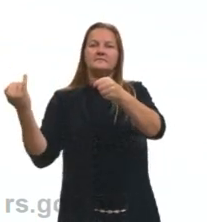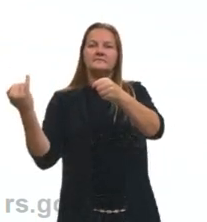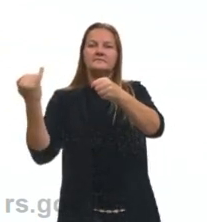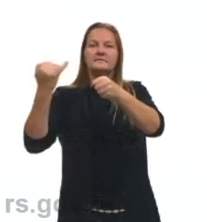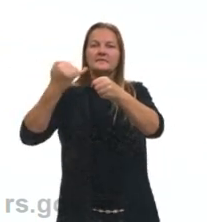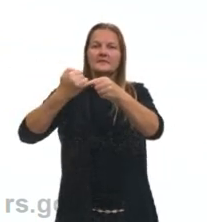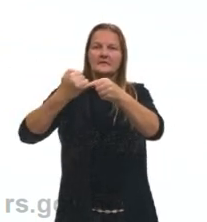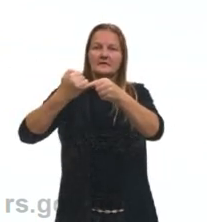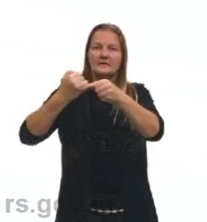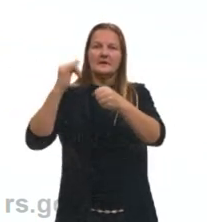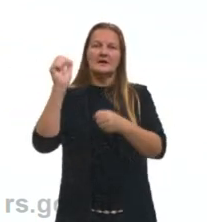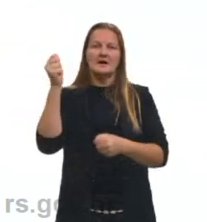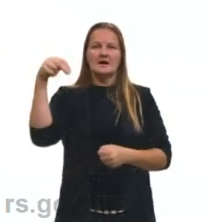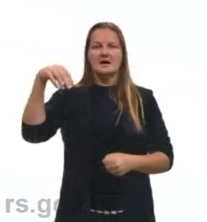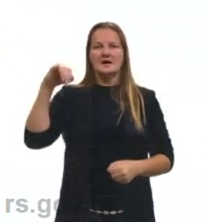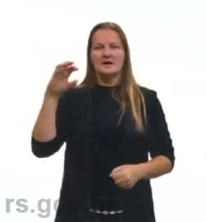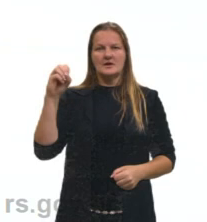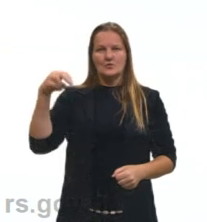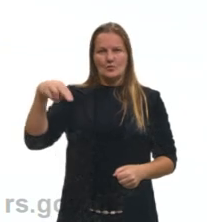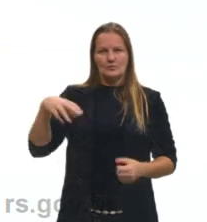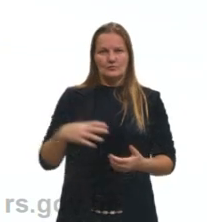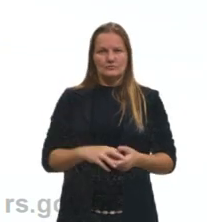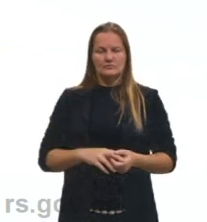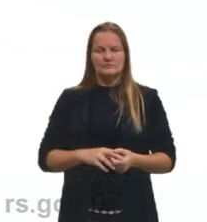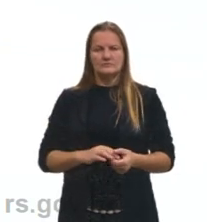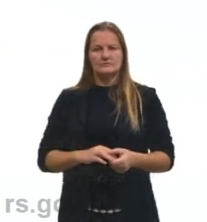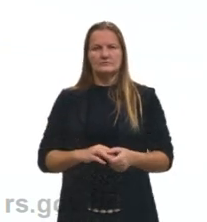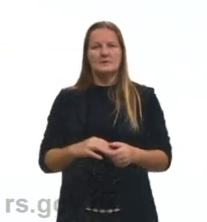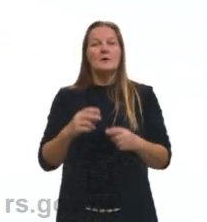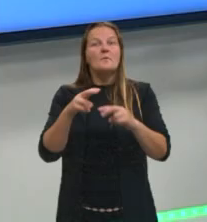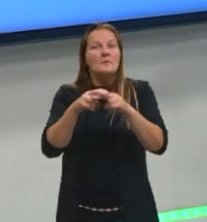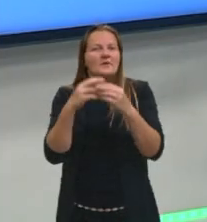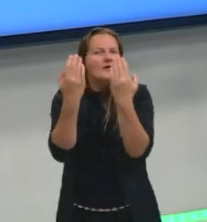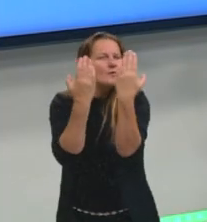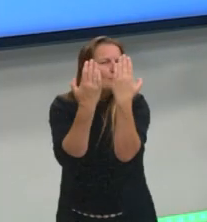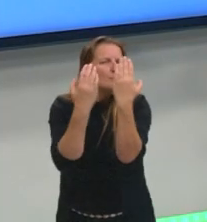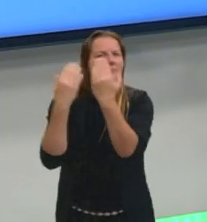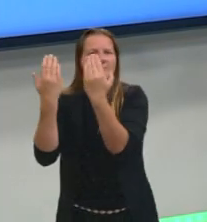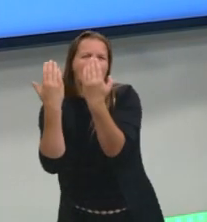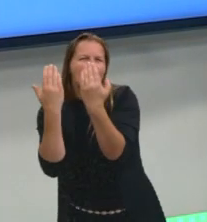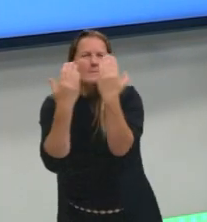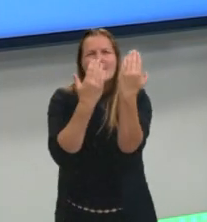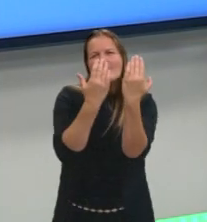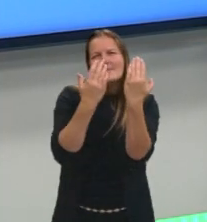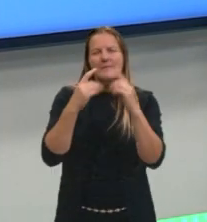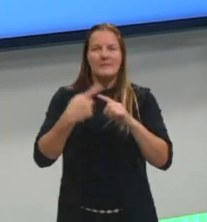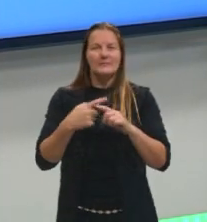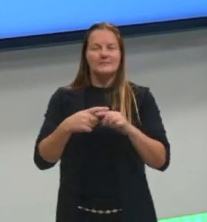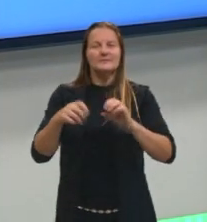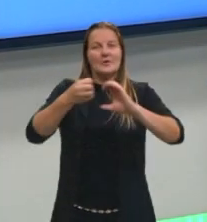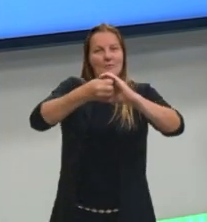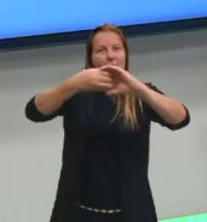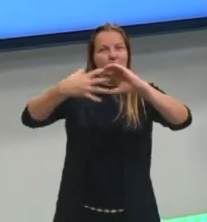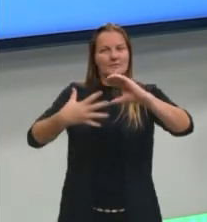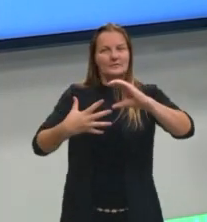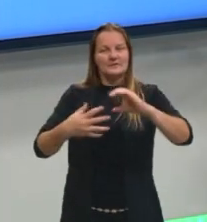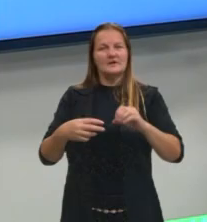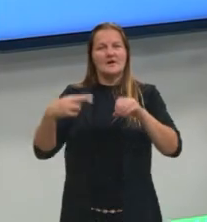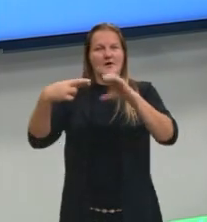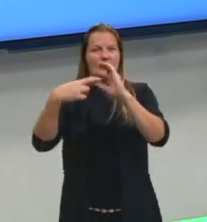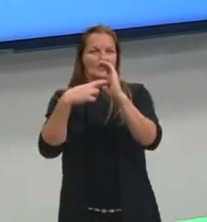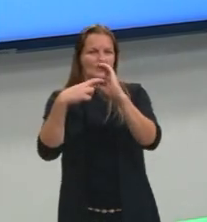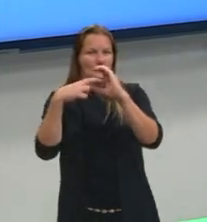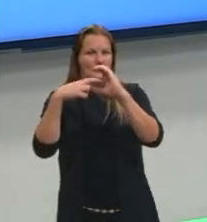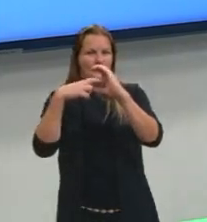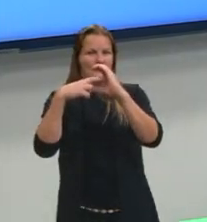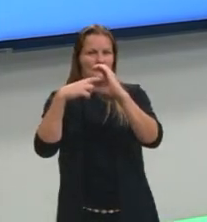então a gente for se basear pelo raio como eu falei pra vocês a gente vai acabar comparando essas essas propriedades com um raio